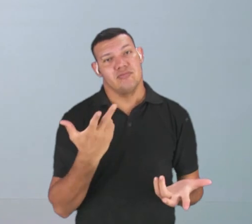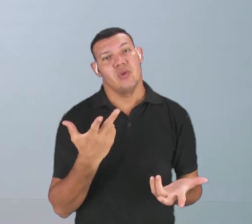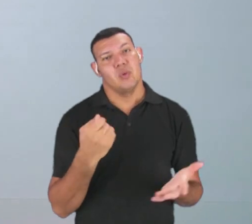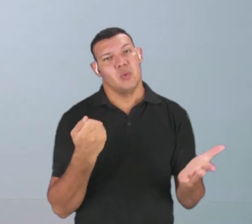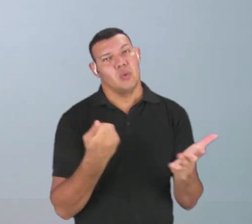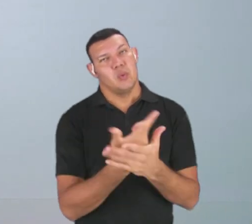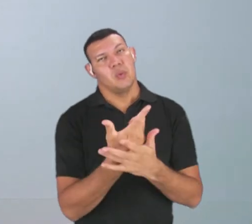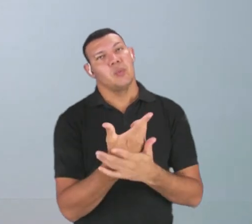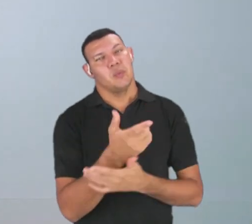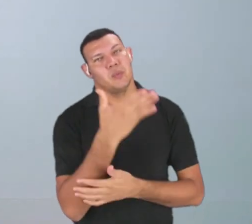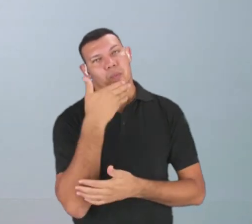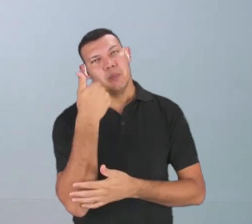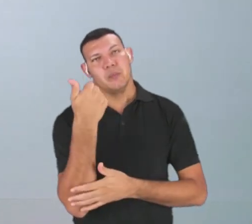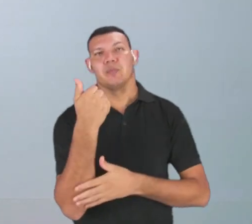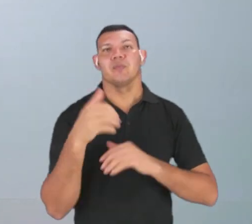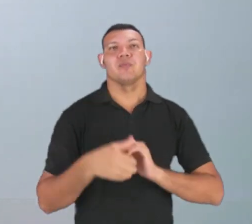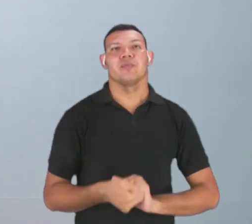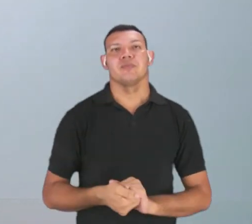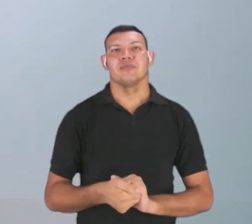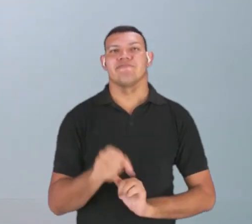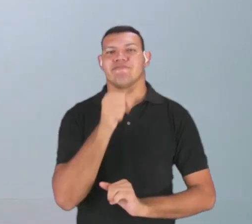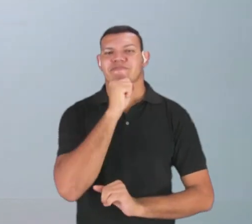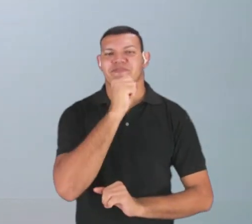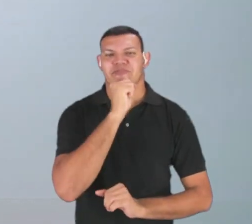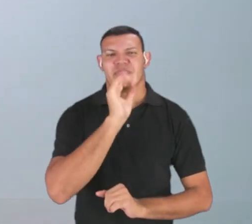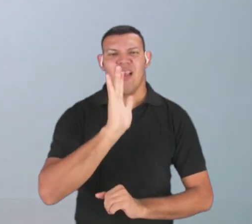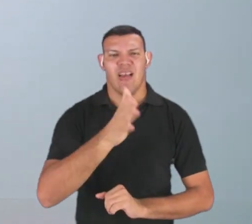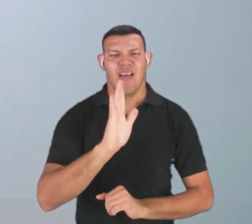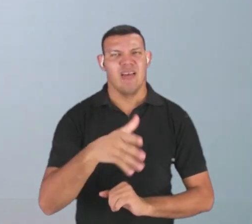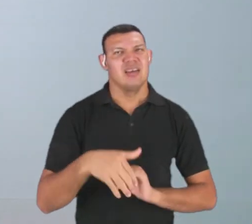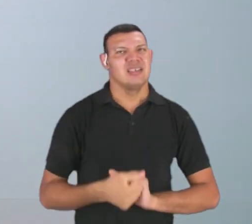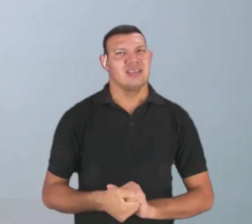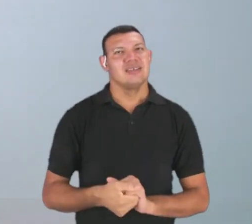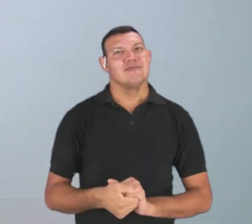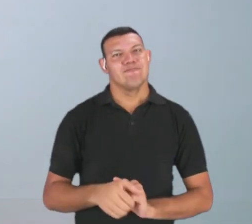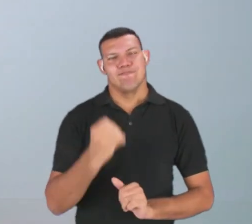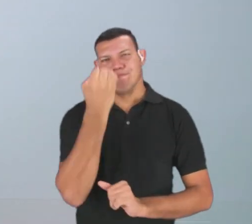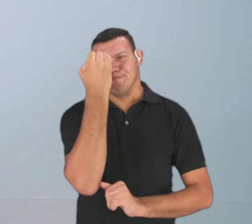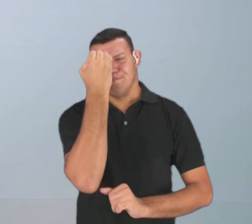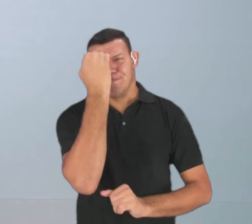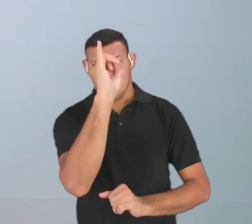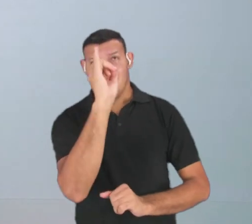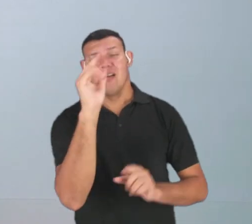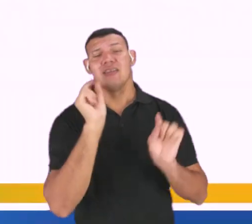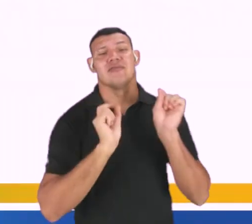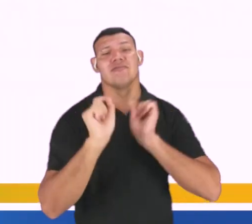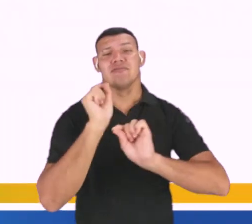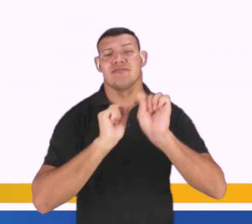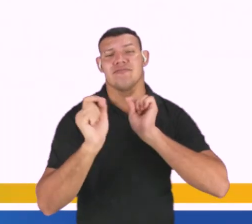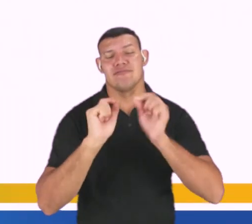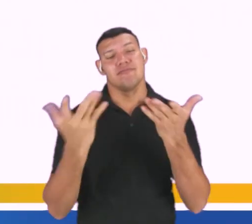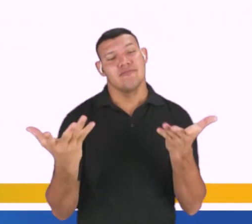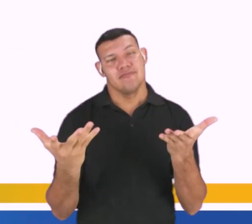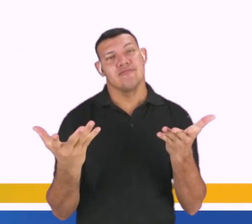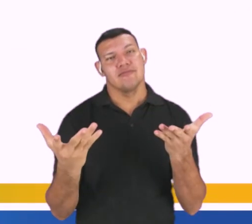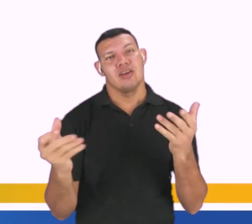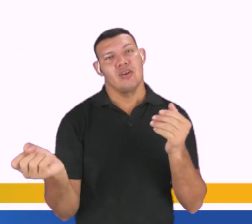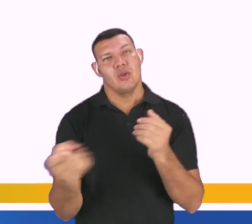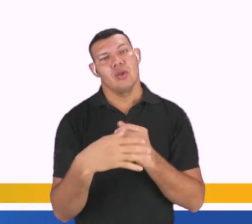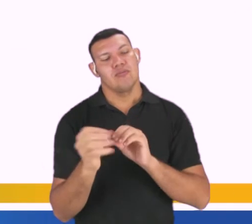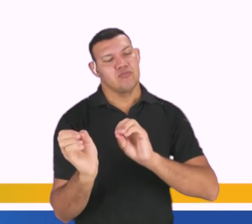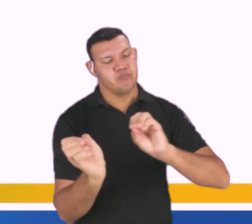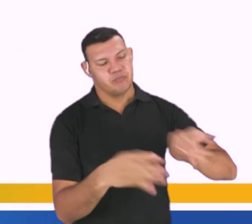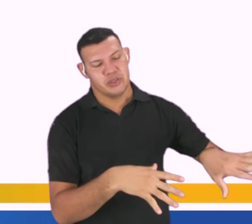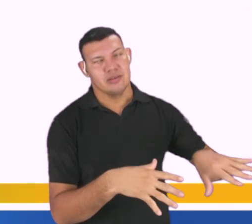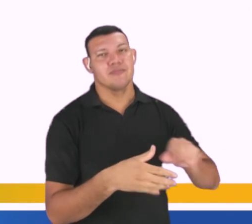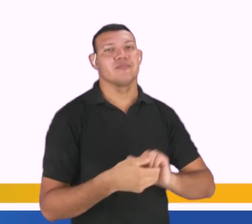aparelho. Então eles se tornam obsoletos e o descarte ainda é mais inadequado e desconhecido por grande parte da